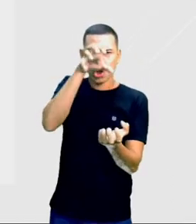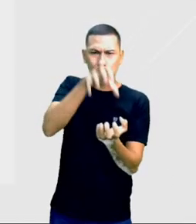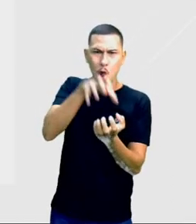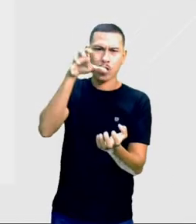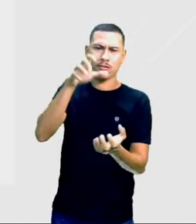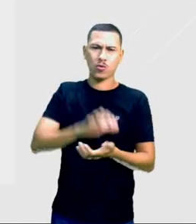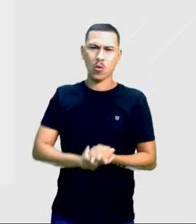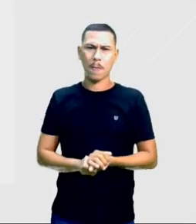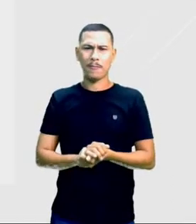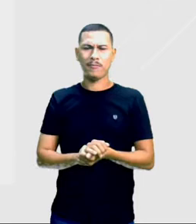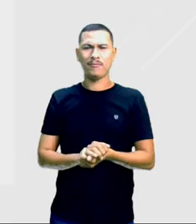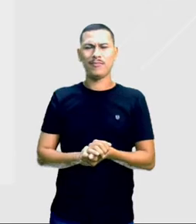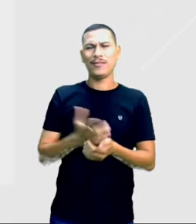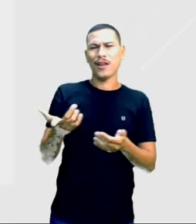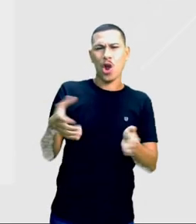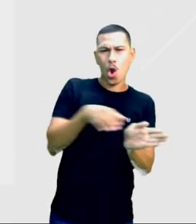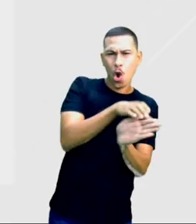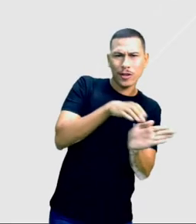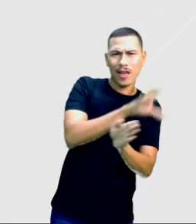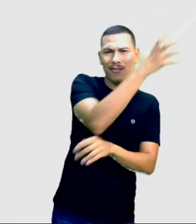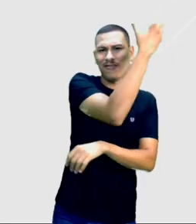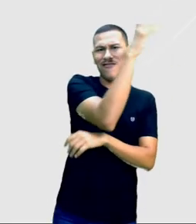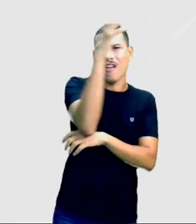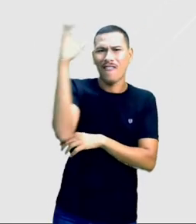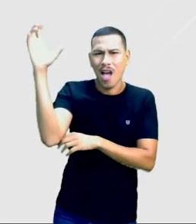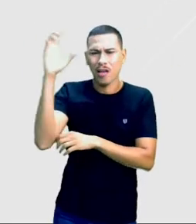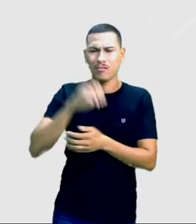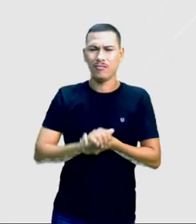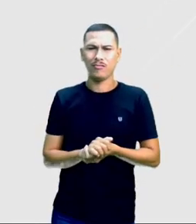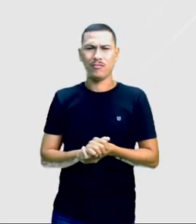educação, infância e juventude.